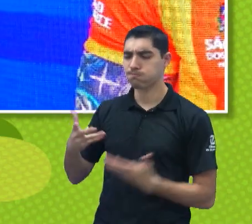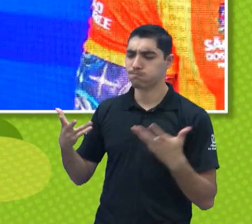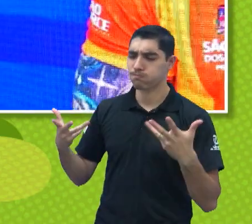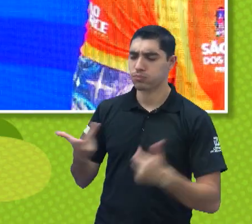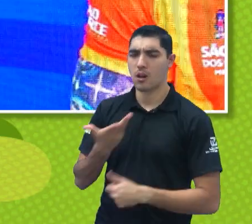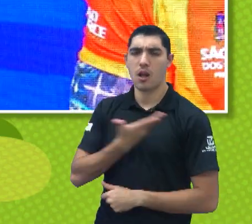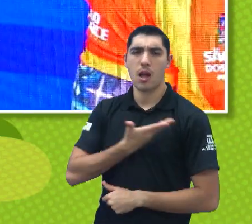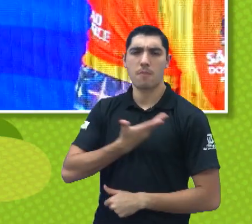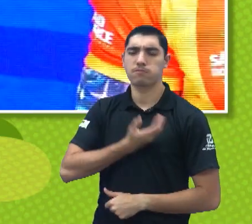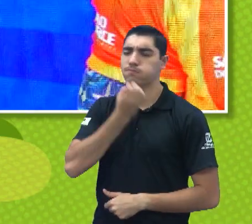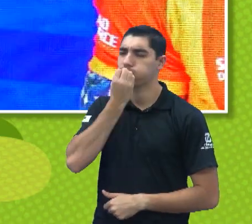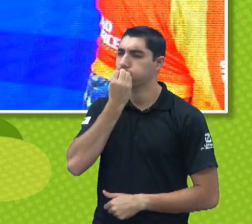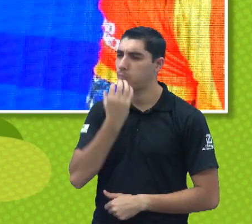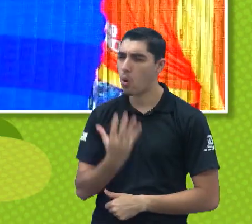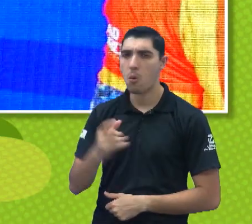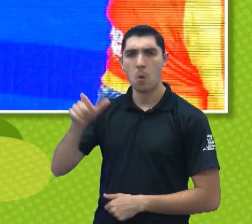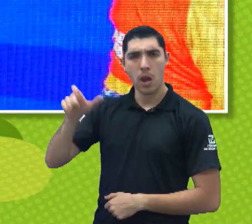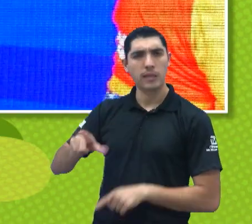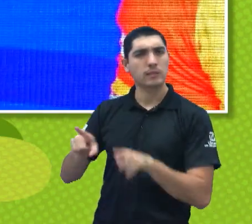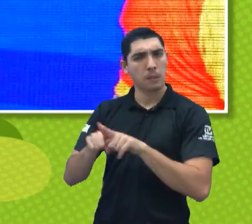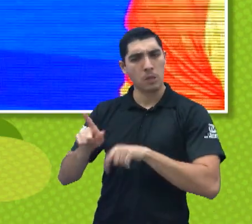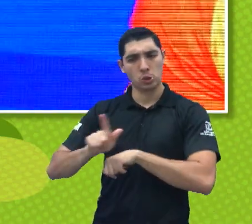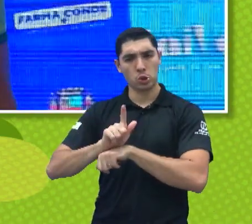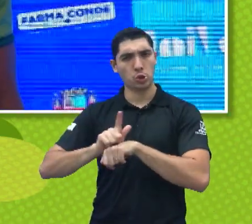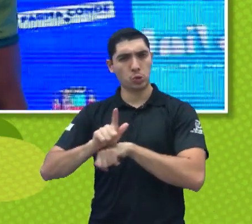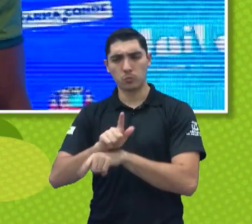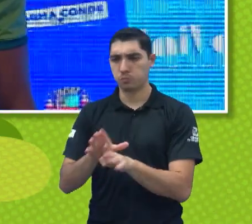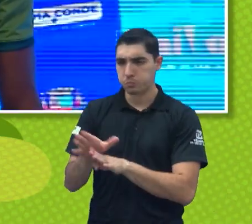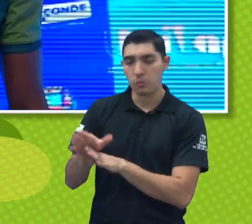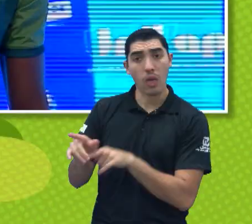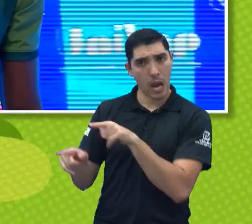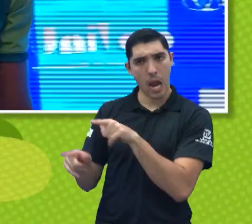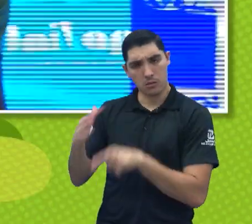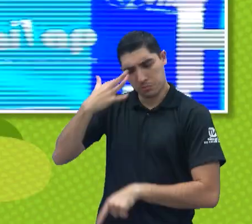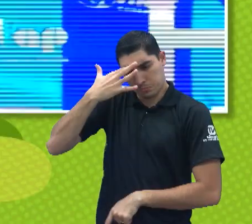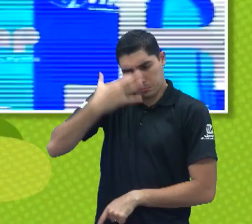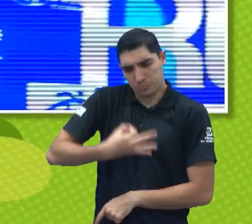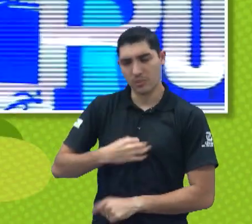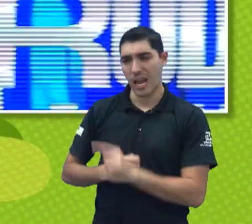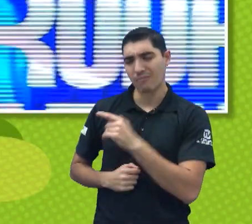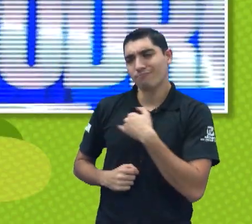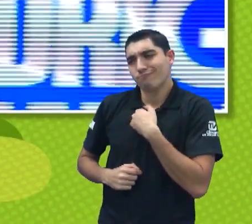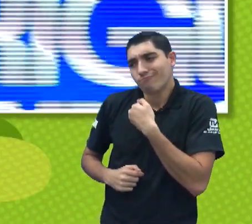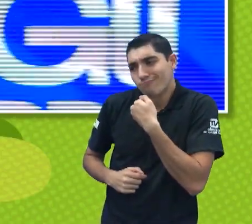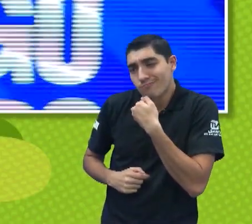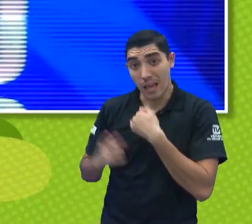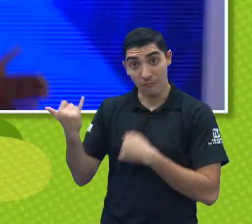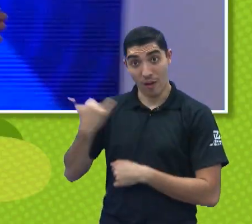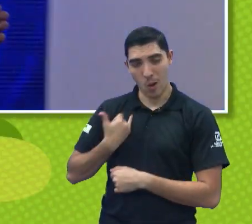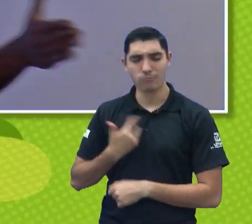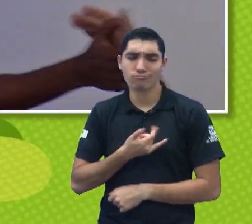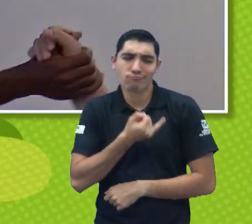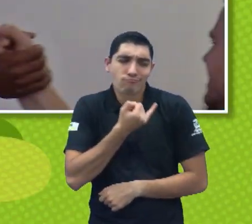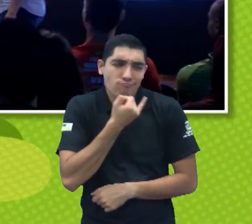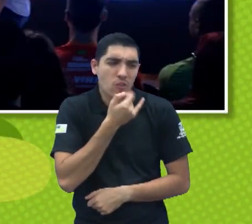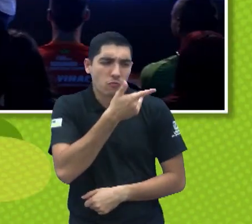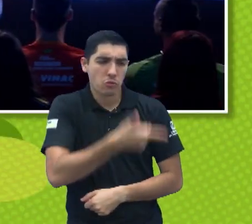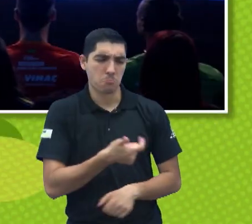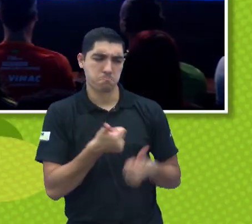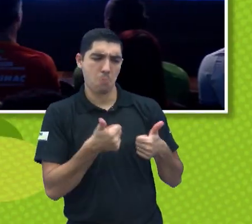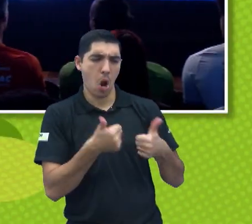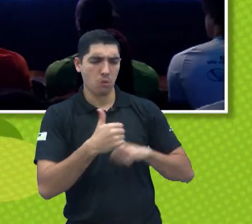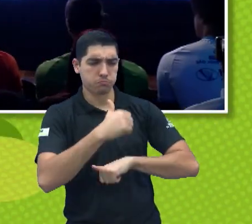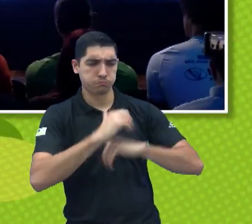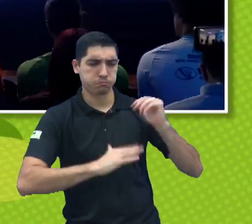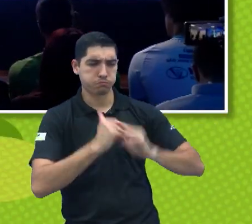que é muito gestor também nesse sentido, ele entendeu. Ele falou: Flávio, é uma pena, eu perco um profissional que a gente gosta demais, mas eu acho que